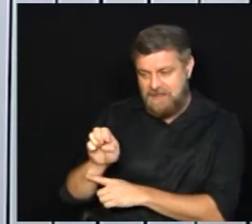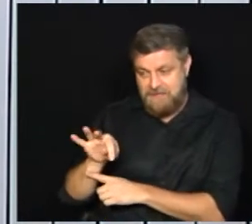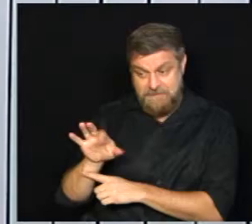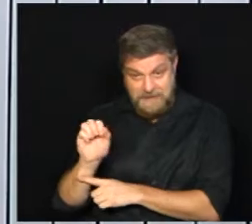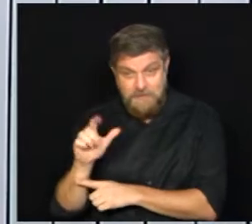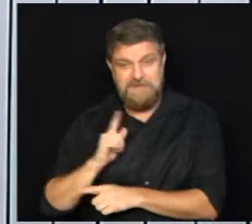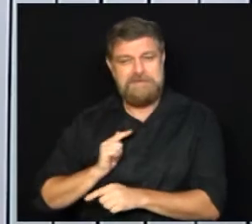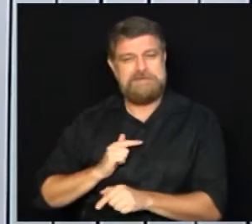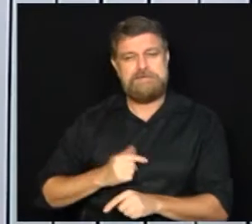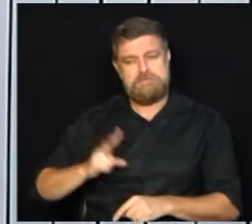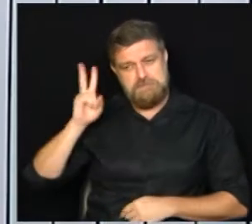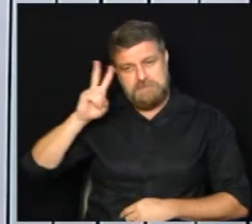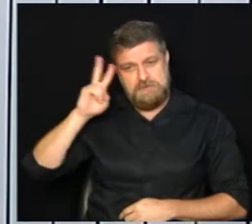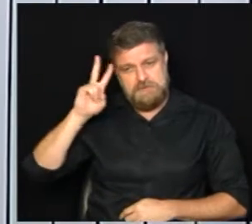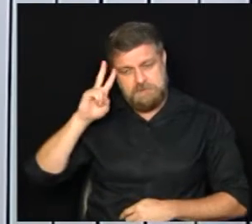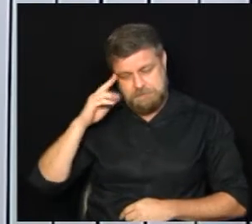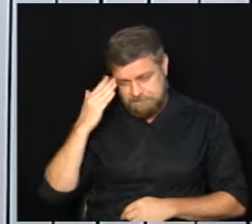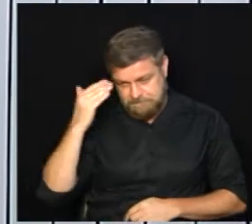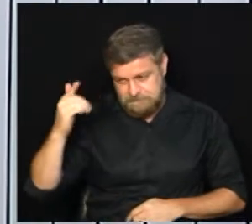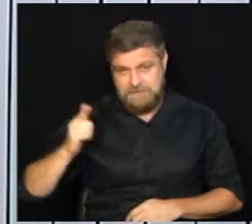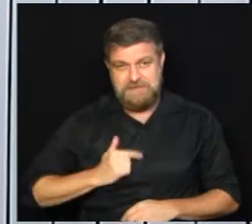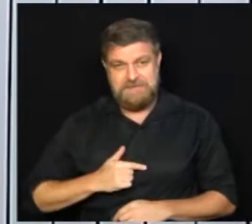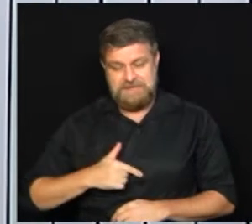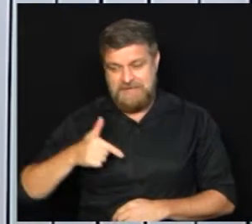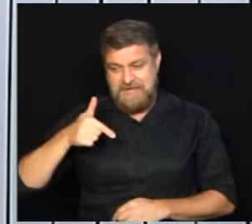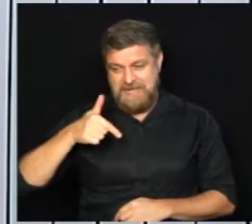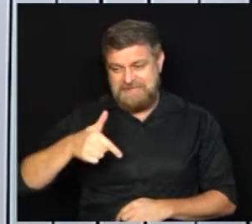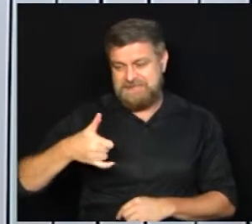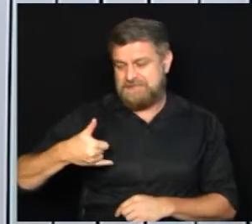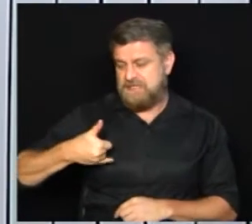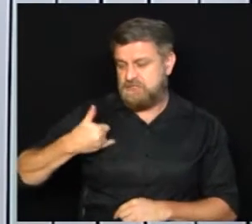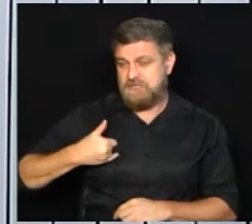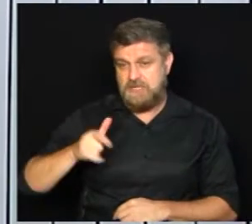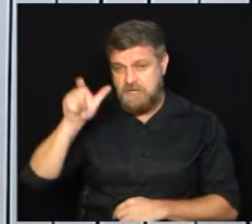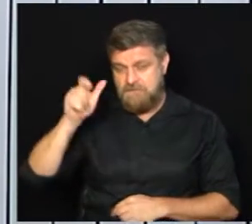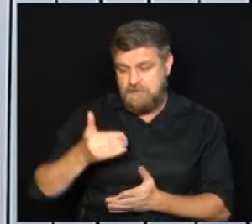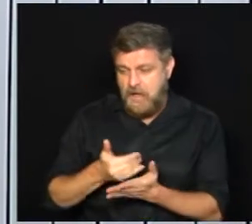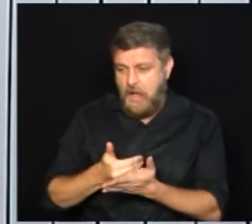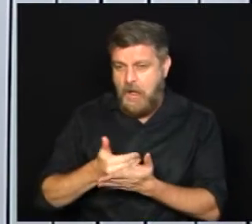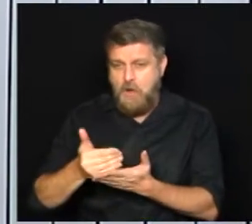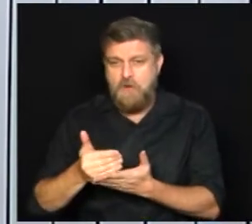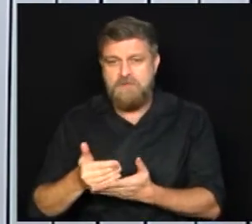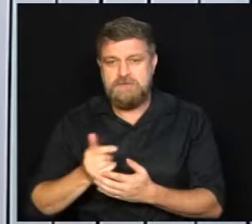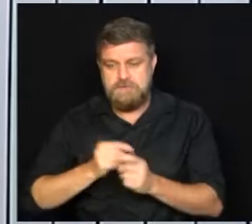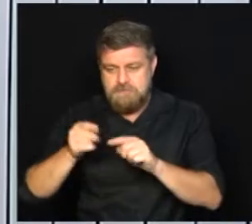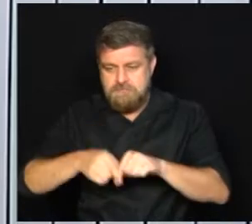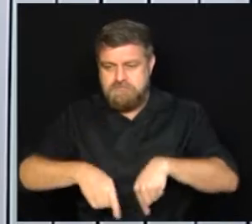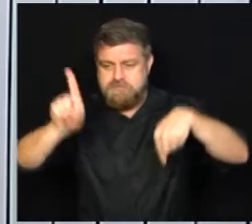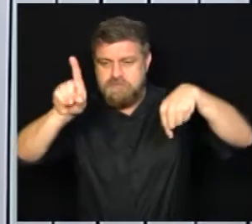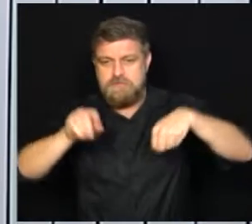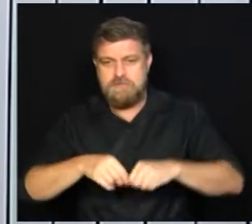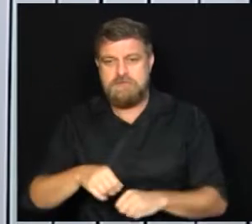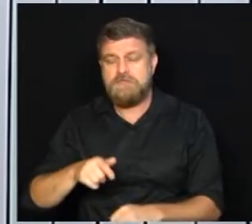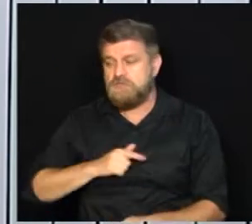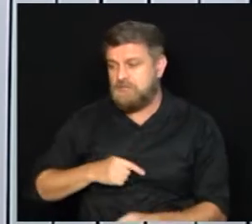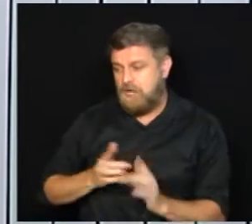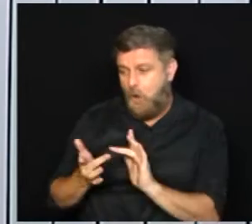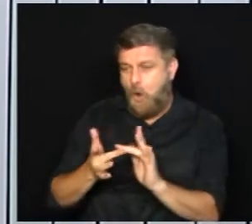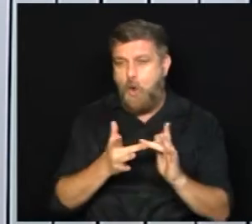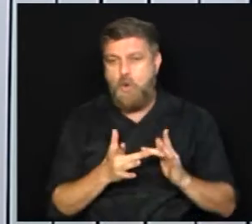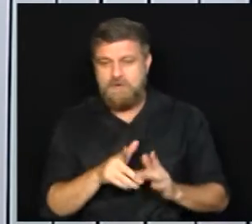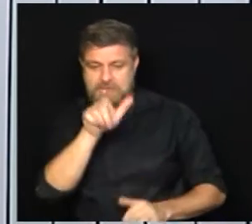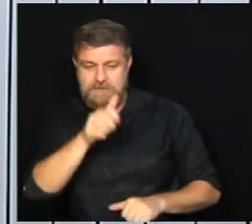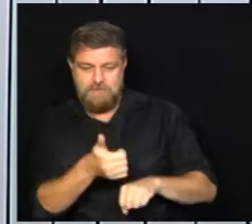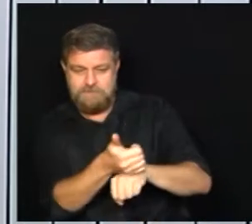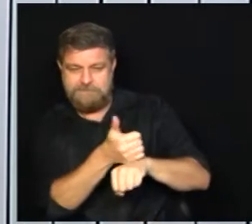grandes atletas. Com 7 anos que você começou na ginástica, você tinha contato com estes atletas?